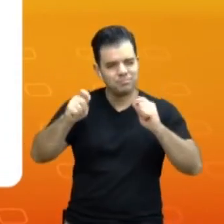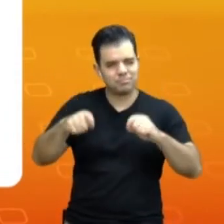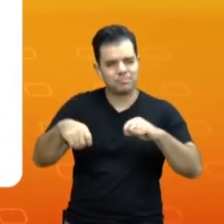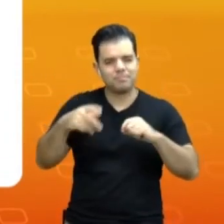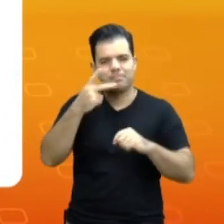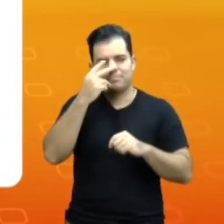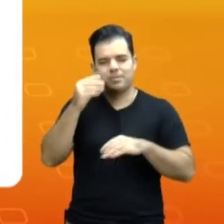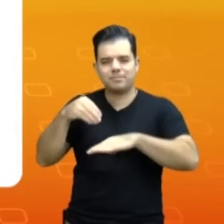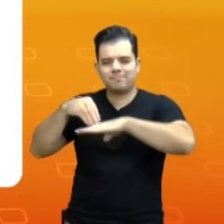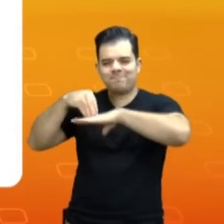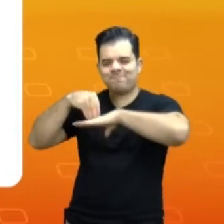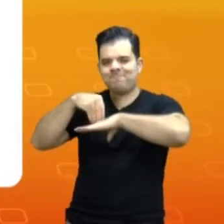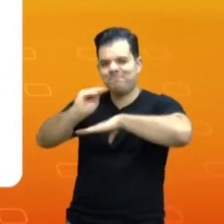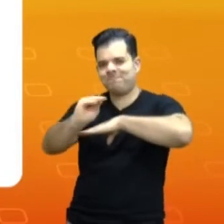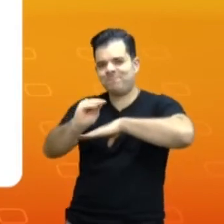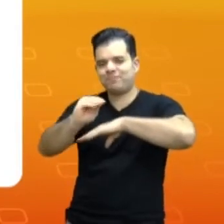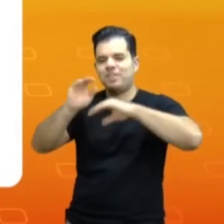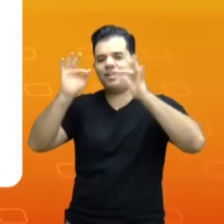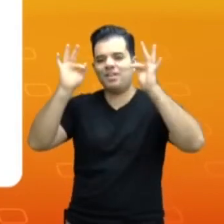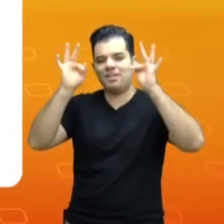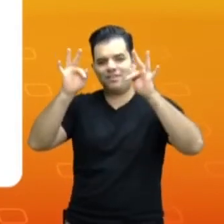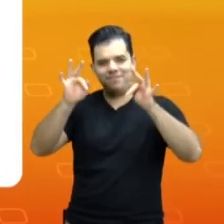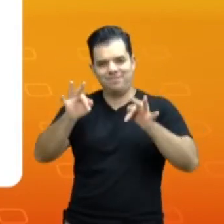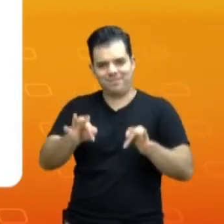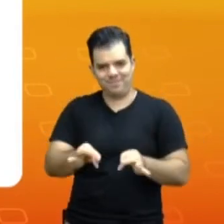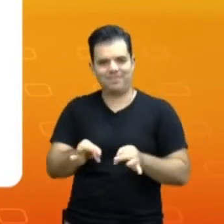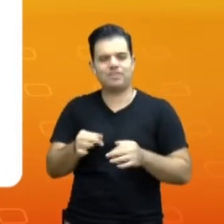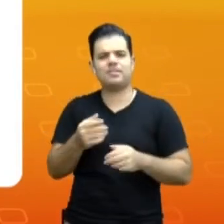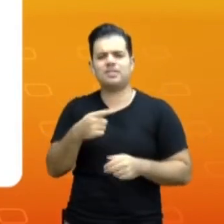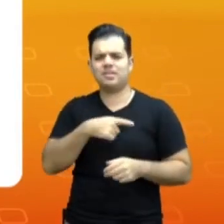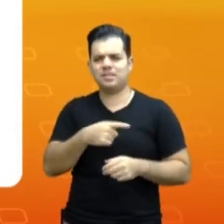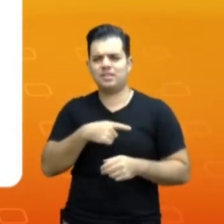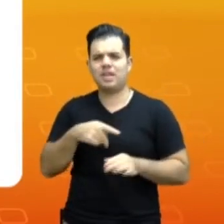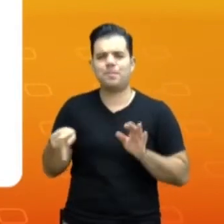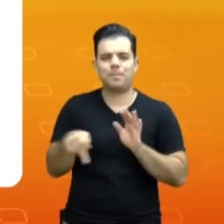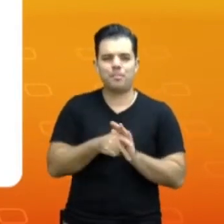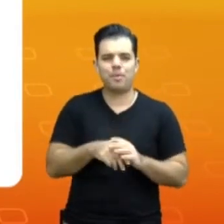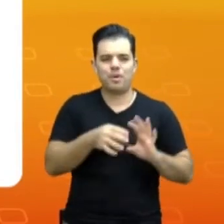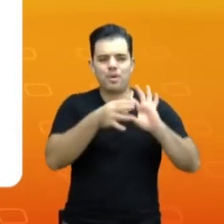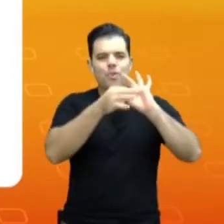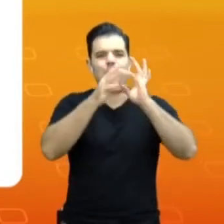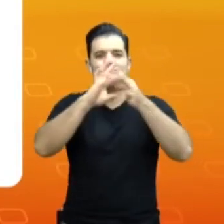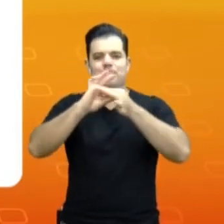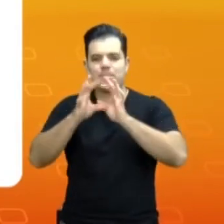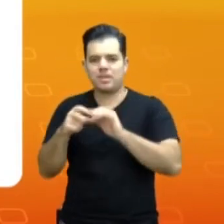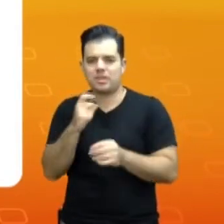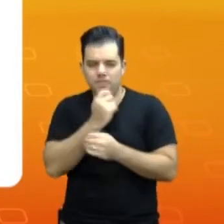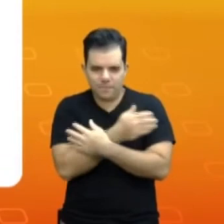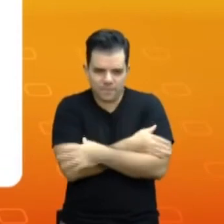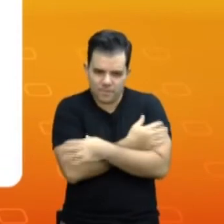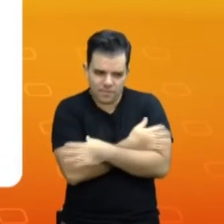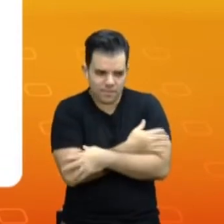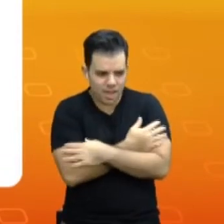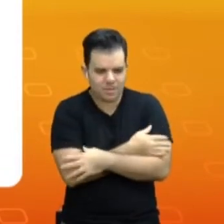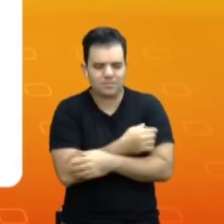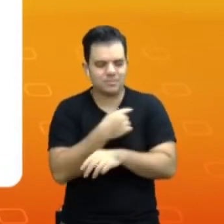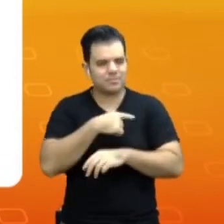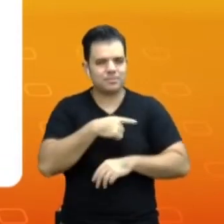trazer uma mensagem final, né? O próximo tem os Jogos de Inverno antes da Copa do Mundo, mas talvez